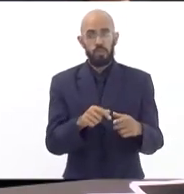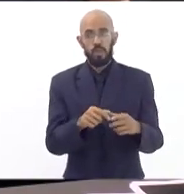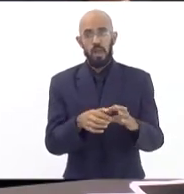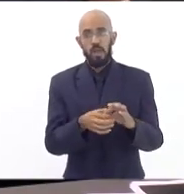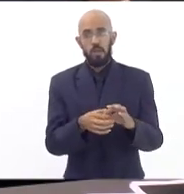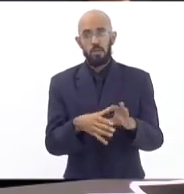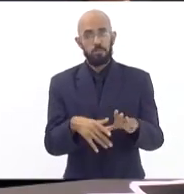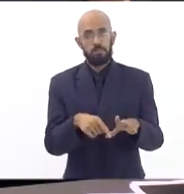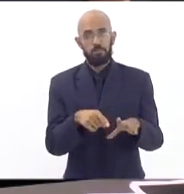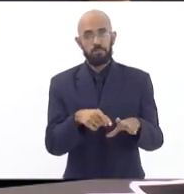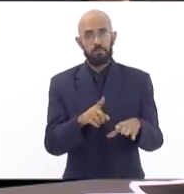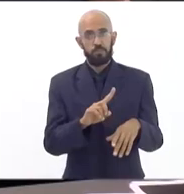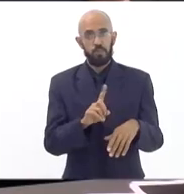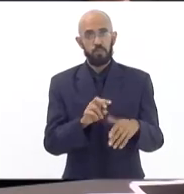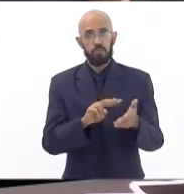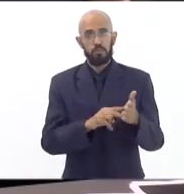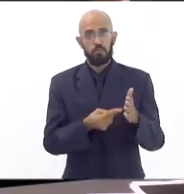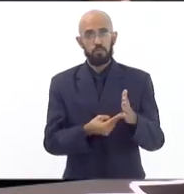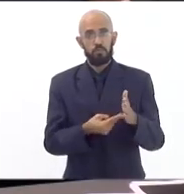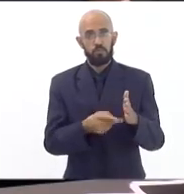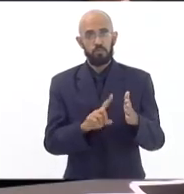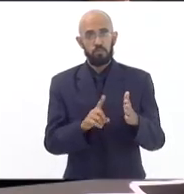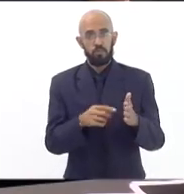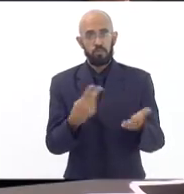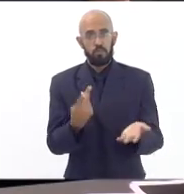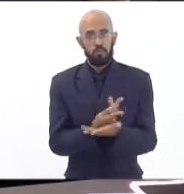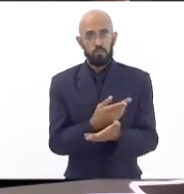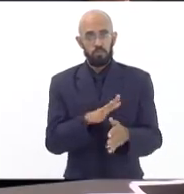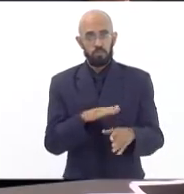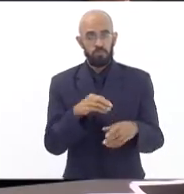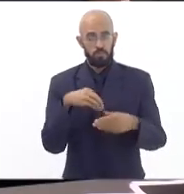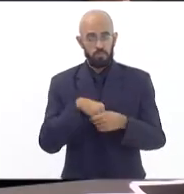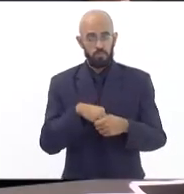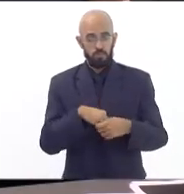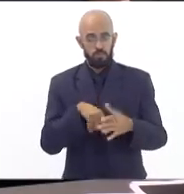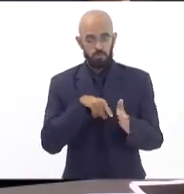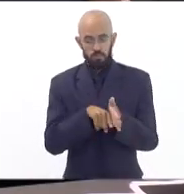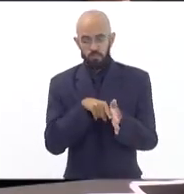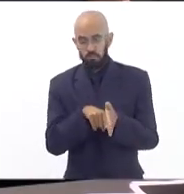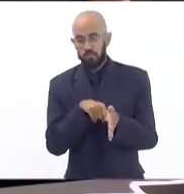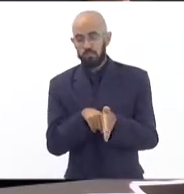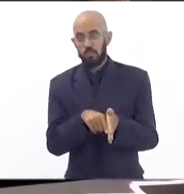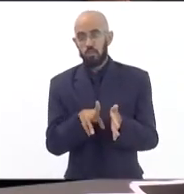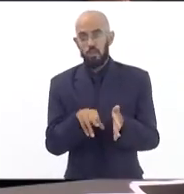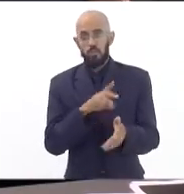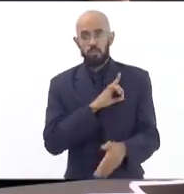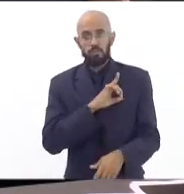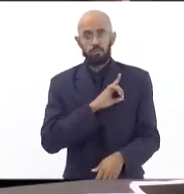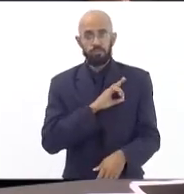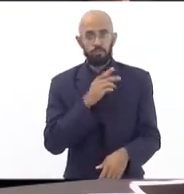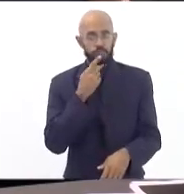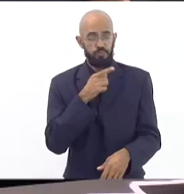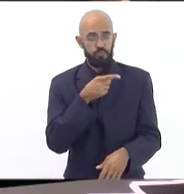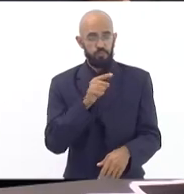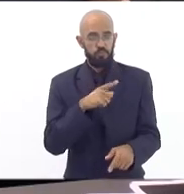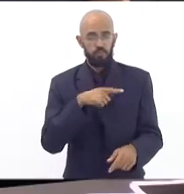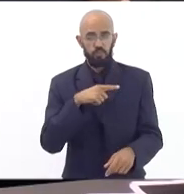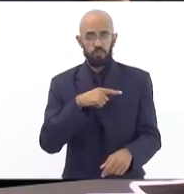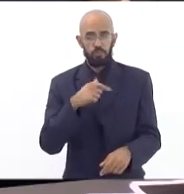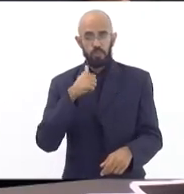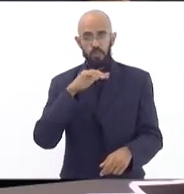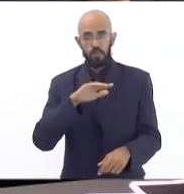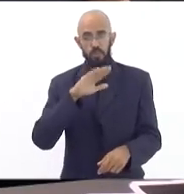trazendo a questão não significa que o evento não exista para dentro de um e crédito né como o delegado colocou aquele chiquieri tua mãe outros